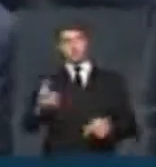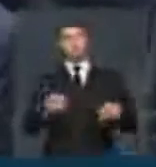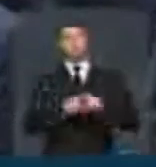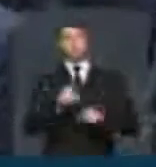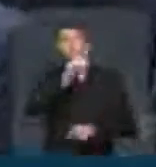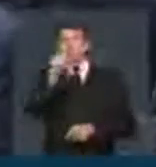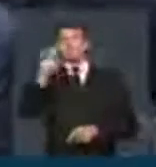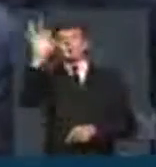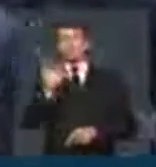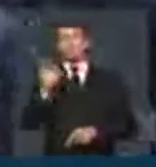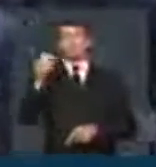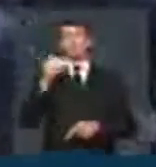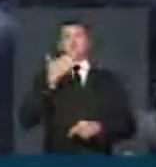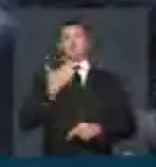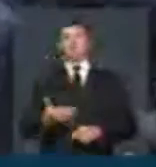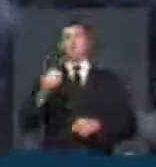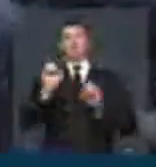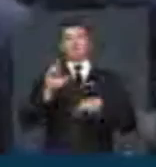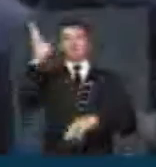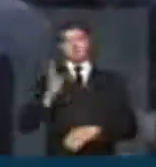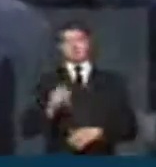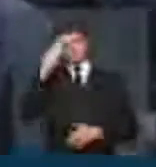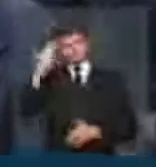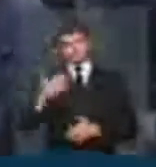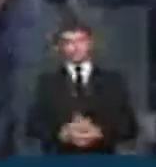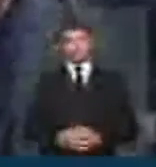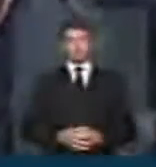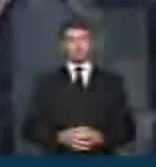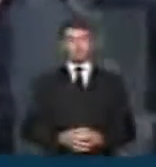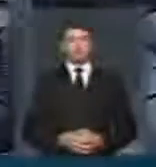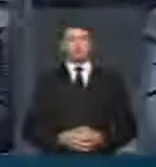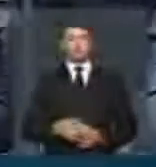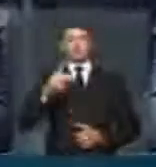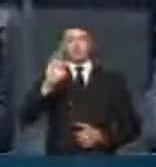100% para a educação brasileira. Obrigado, deputado Alex. BTB vota sim.